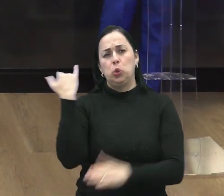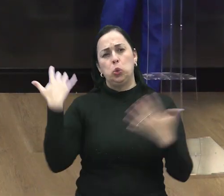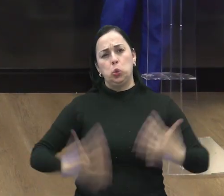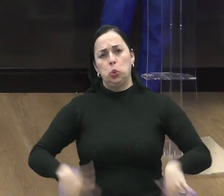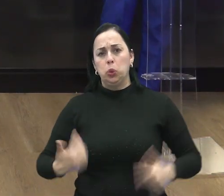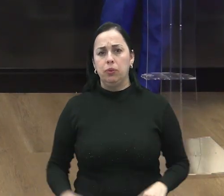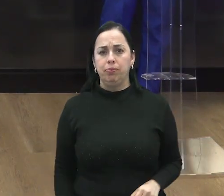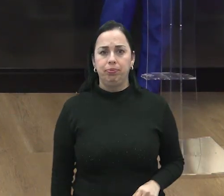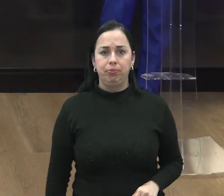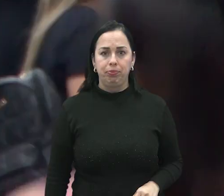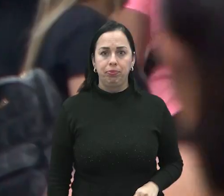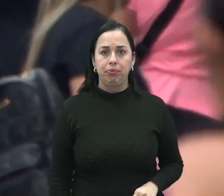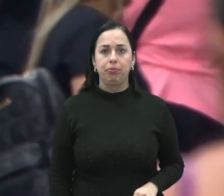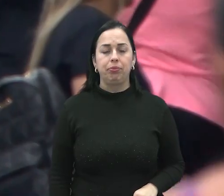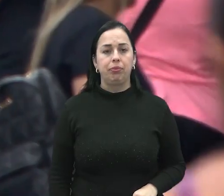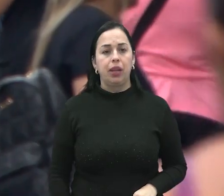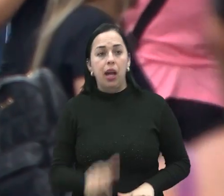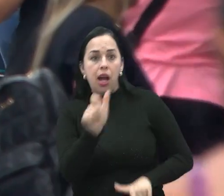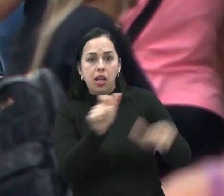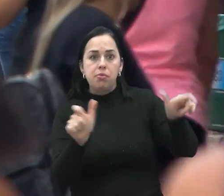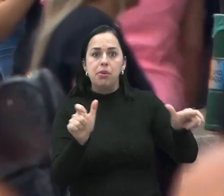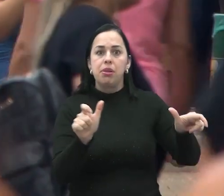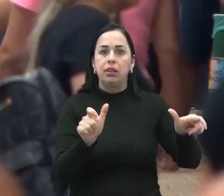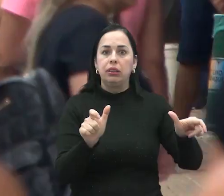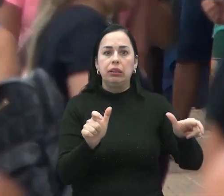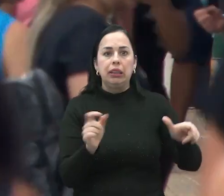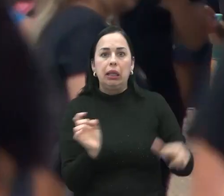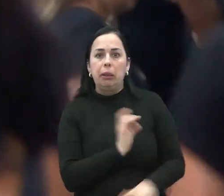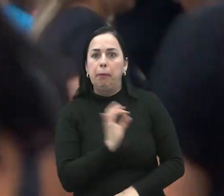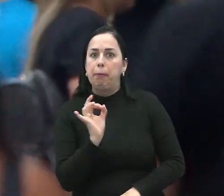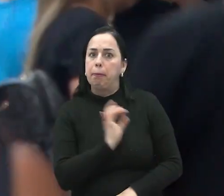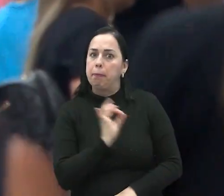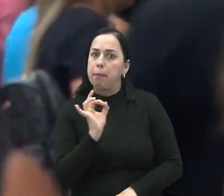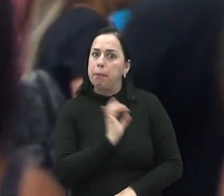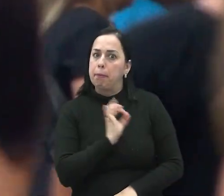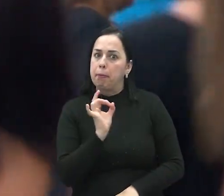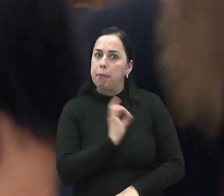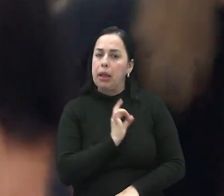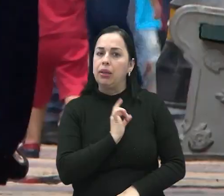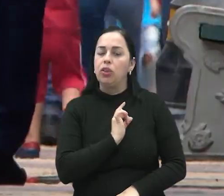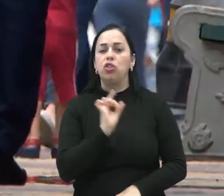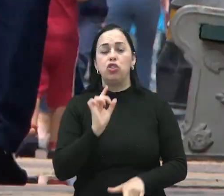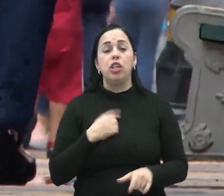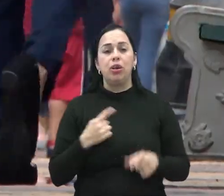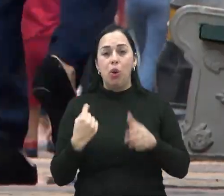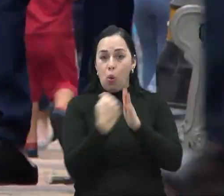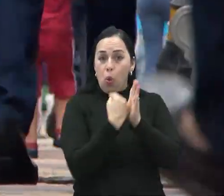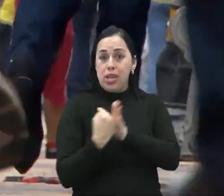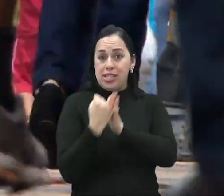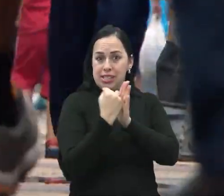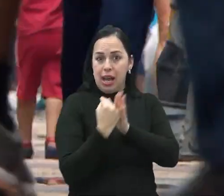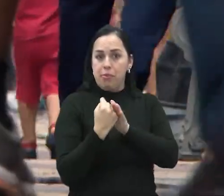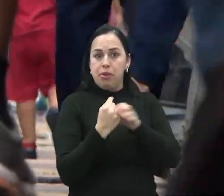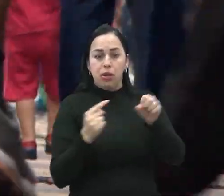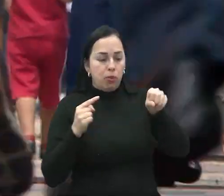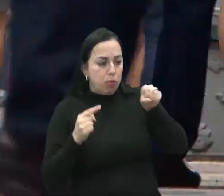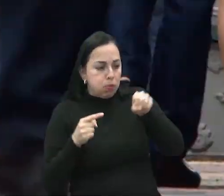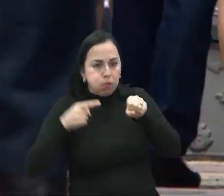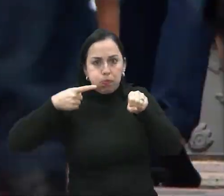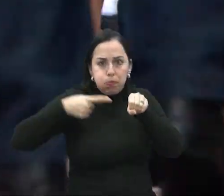tão importantes. Muita gente tem receio de fazer a colonoscopia. É o principal exame